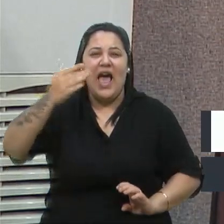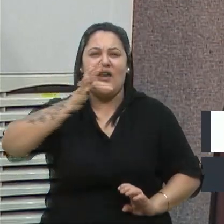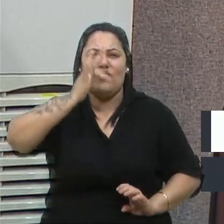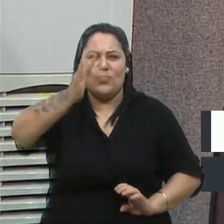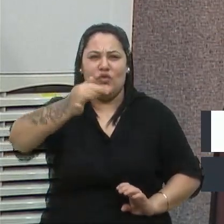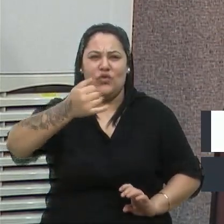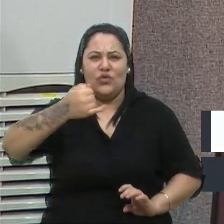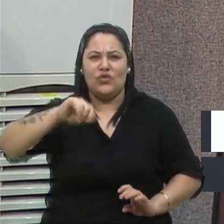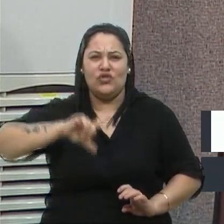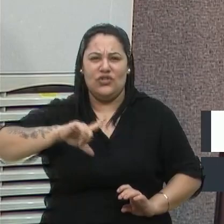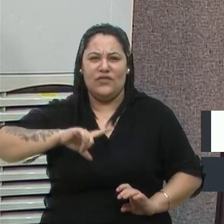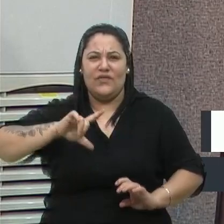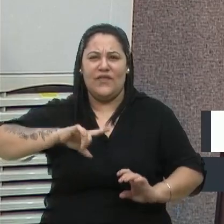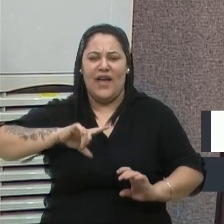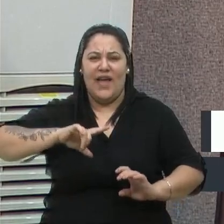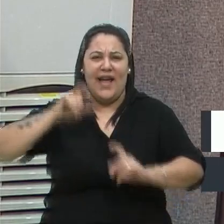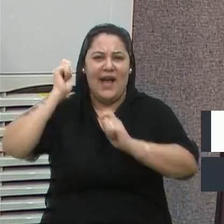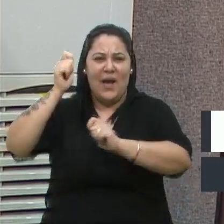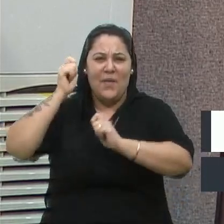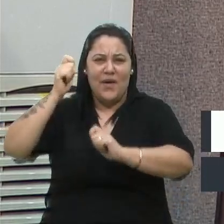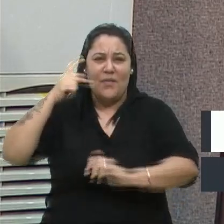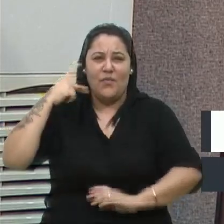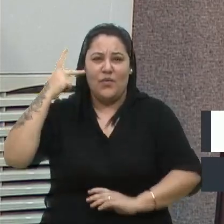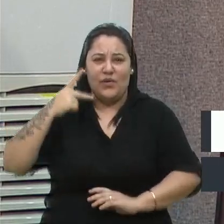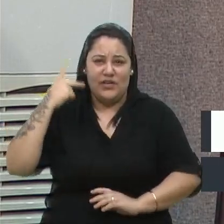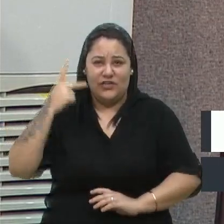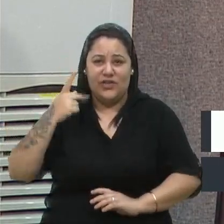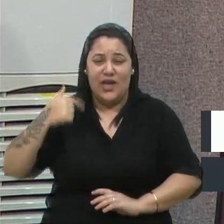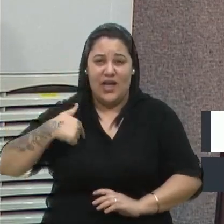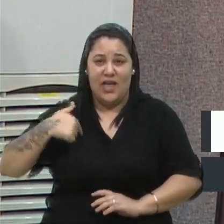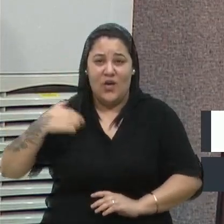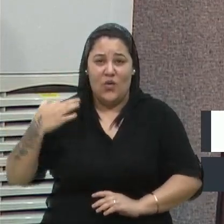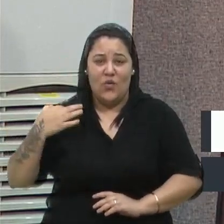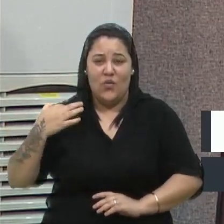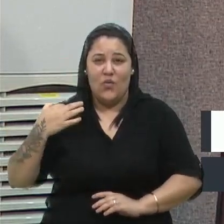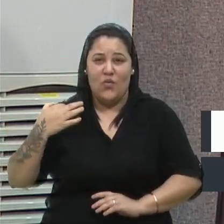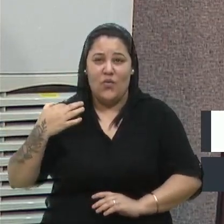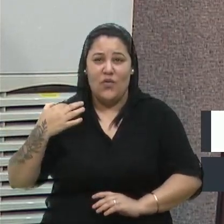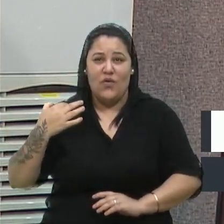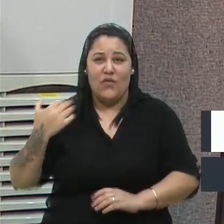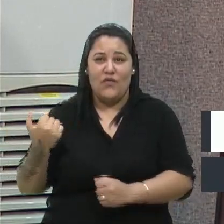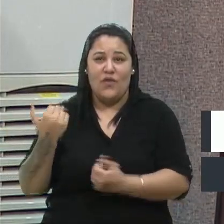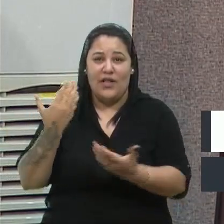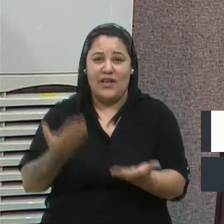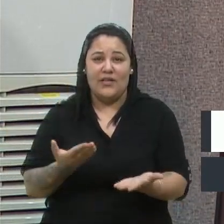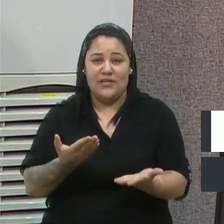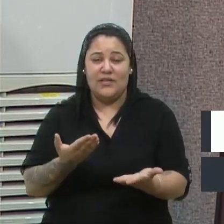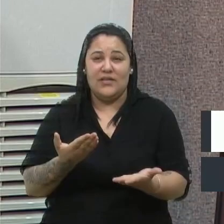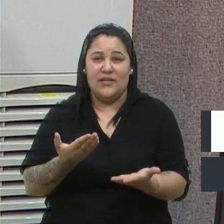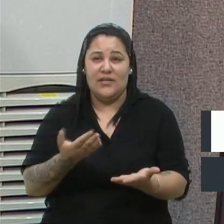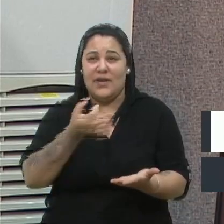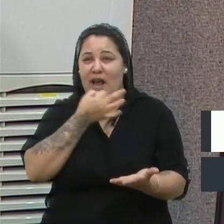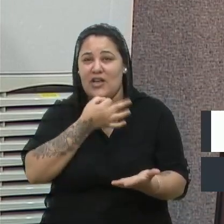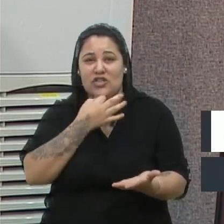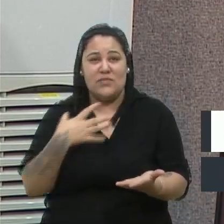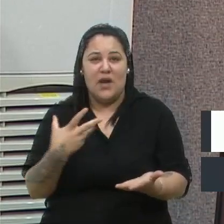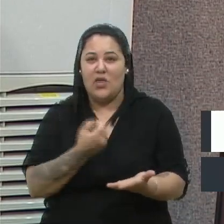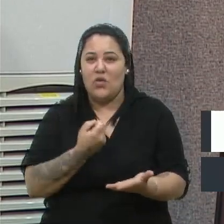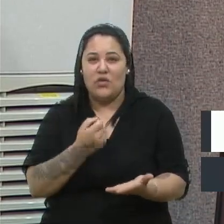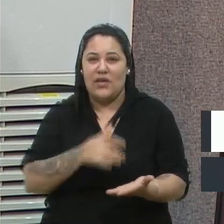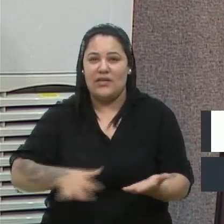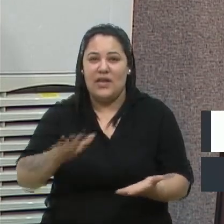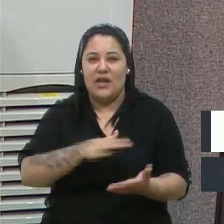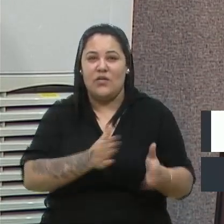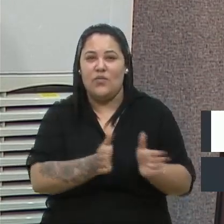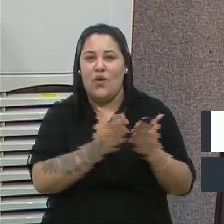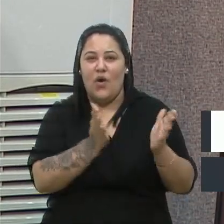ou se eu for pré-candidato lá na frente, eu vou trazer para Caxias soluções para Caxias como um todo. Para todas as áreas, para o pobre, para o rico, para todo mundo,